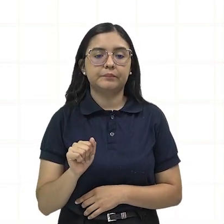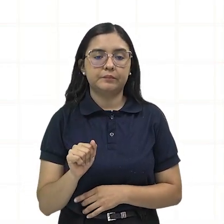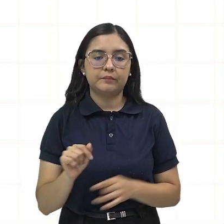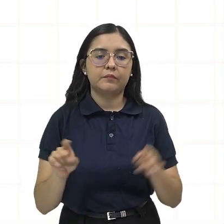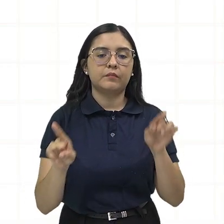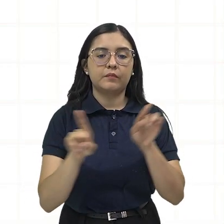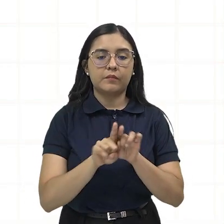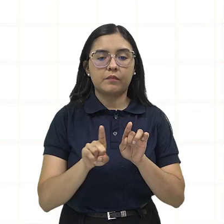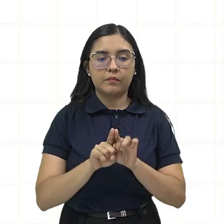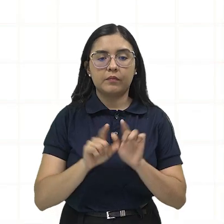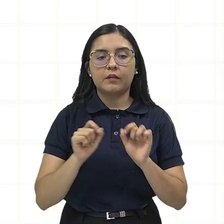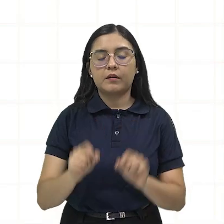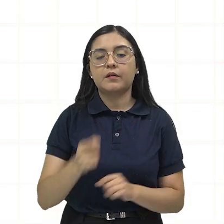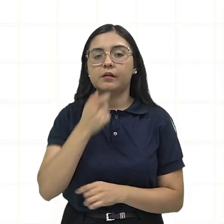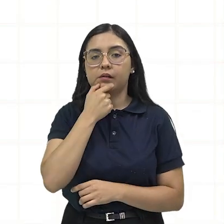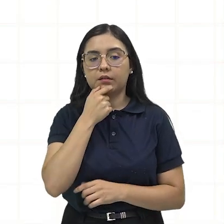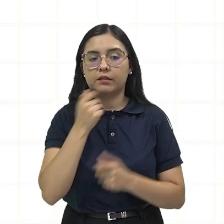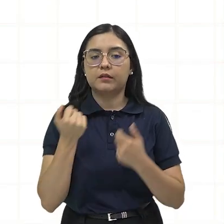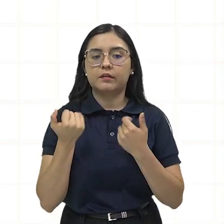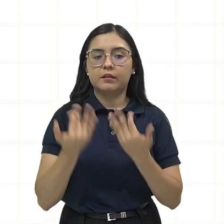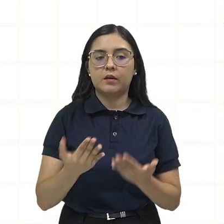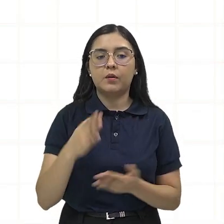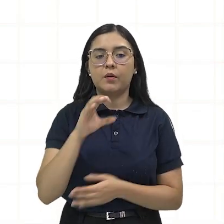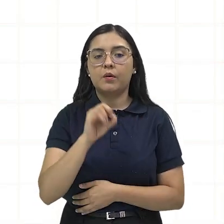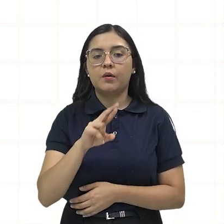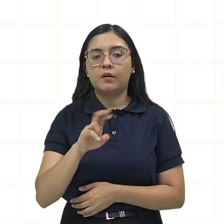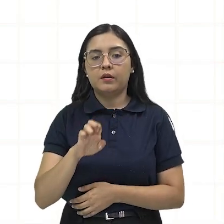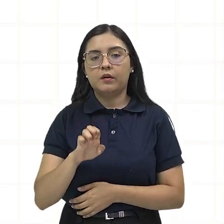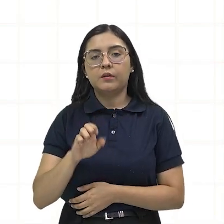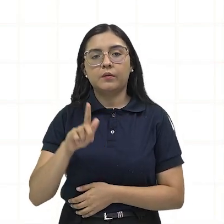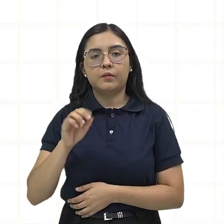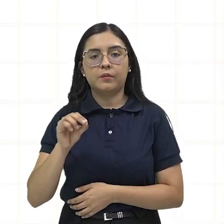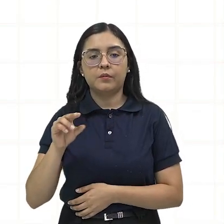foi cedido pela Inglaterra, lá em 1846.